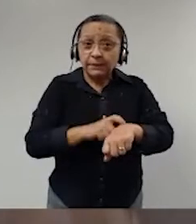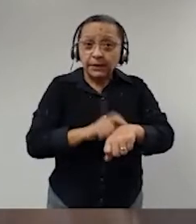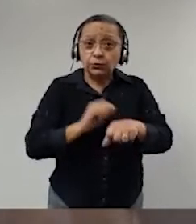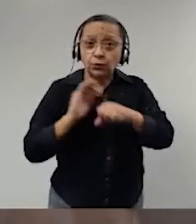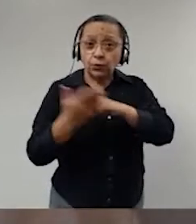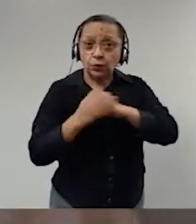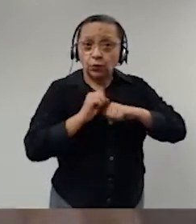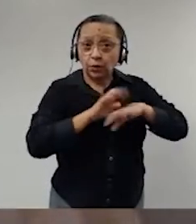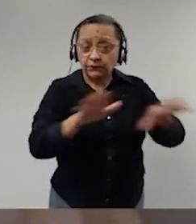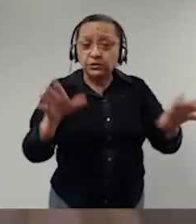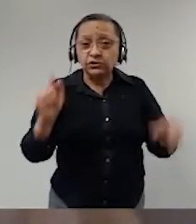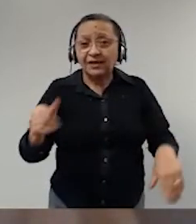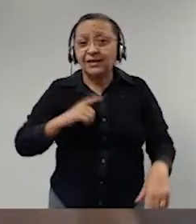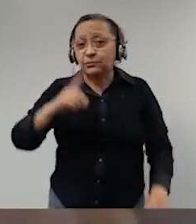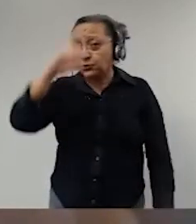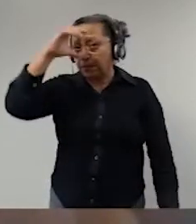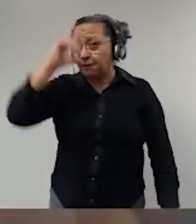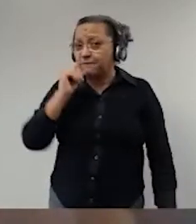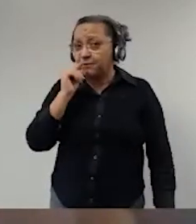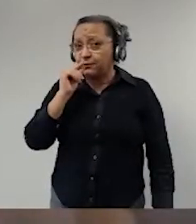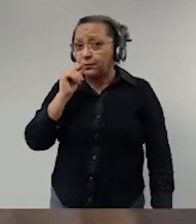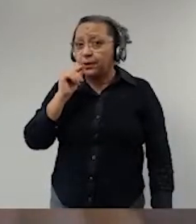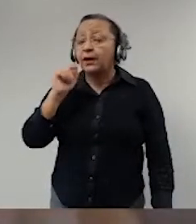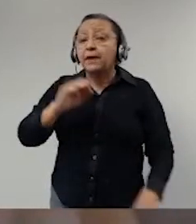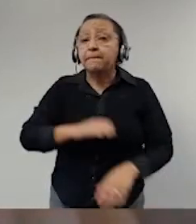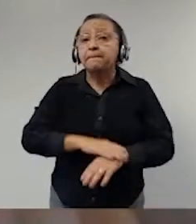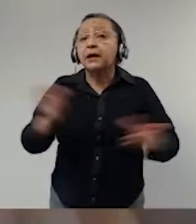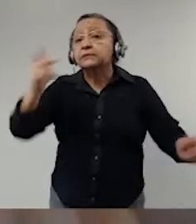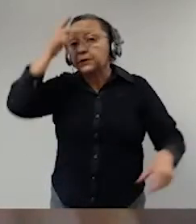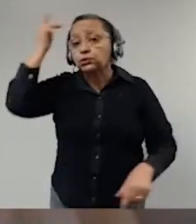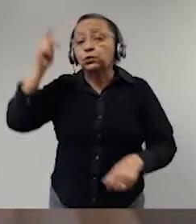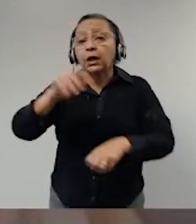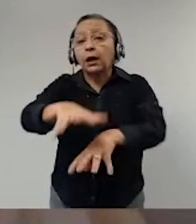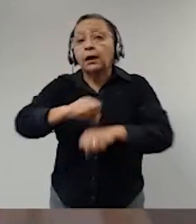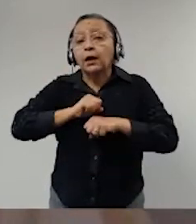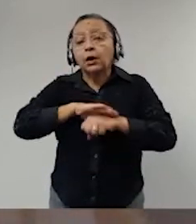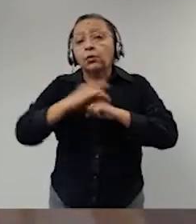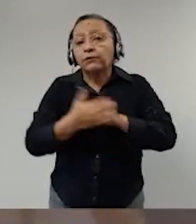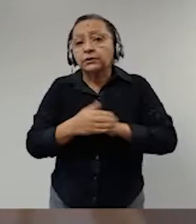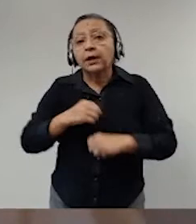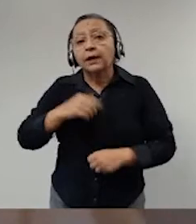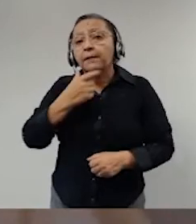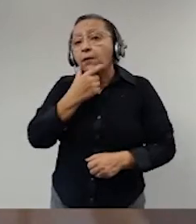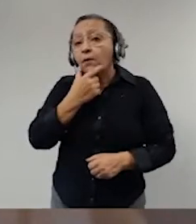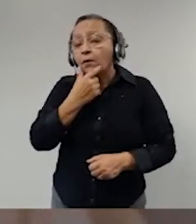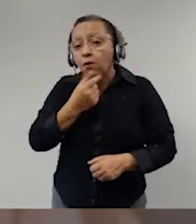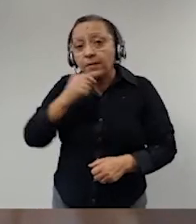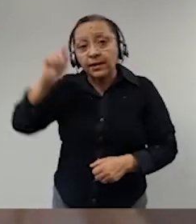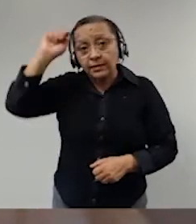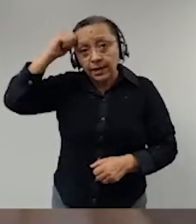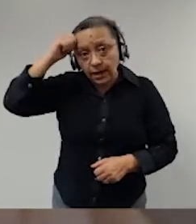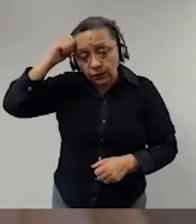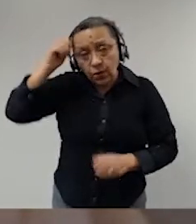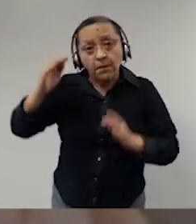o perfil da vítima do Covid, que é o homem negro, morador de favela. Nós temos, por